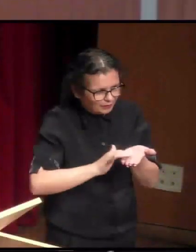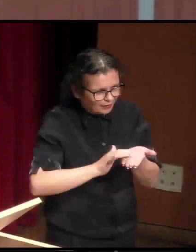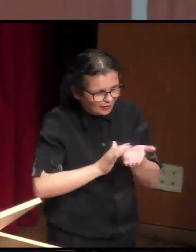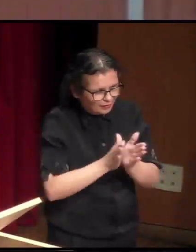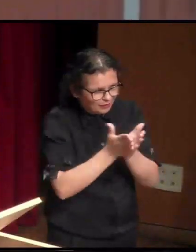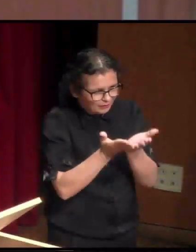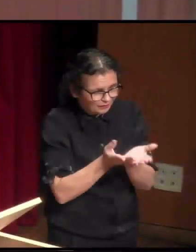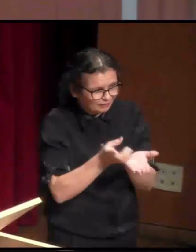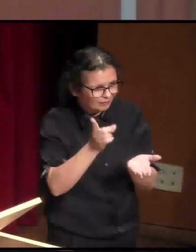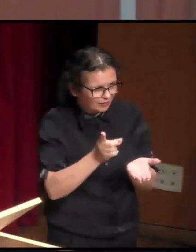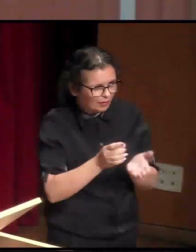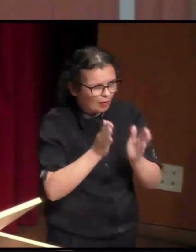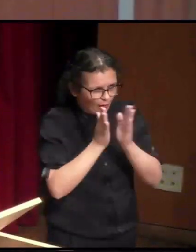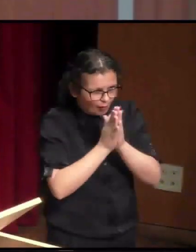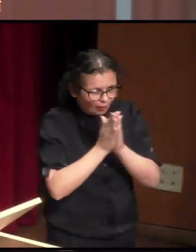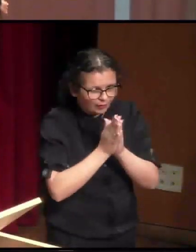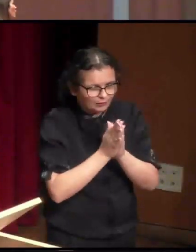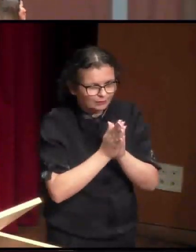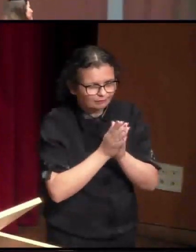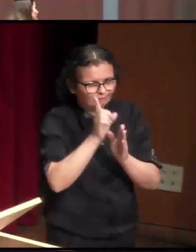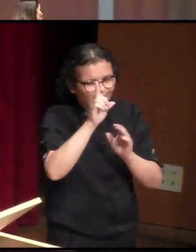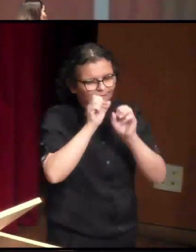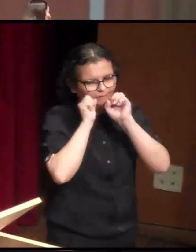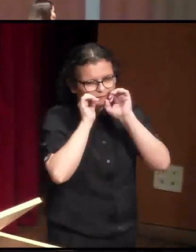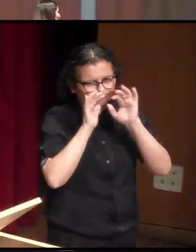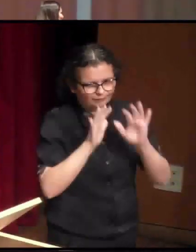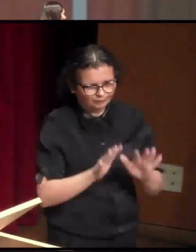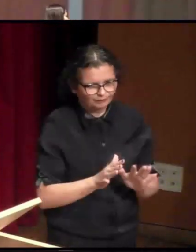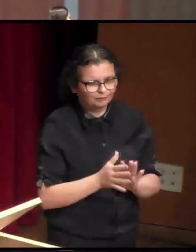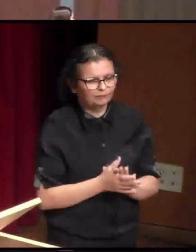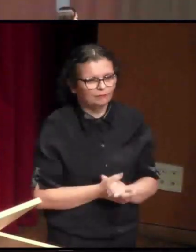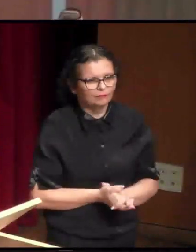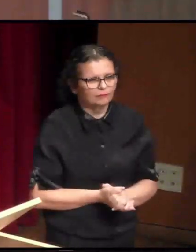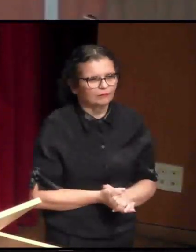Braille, ore pela causa da Bíblia. Deus te abençoe.